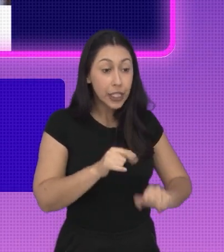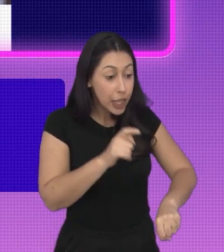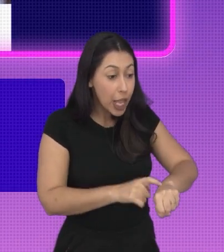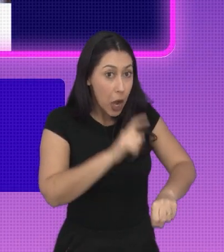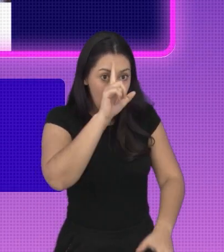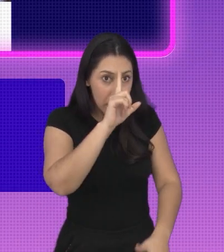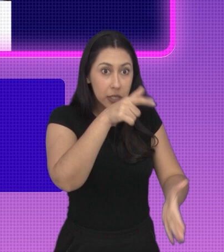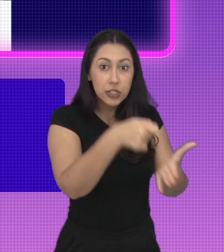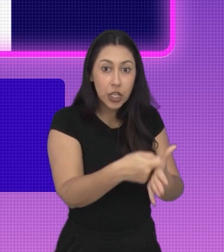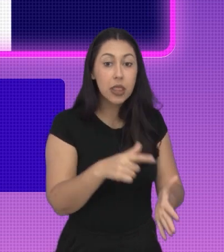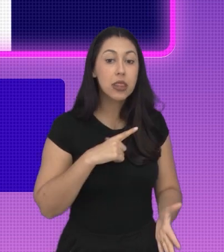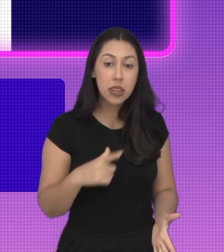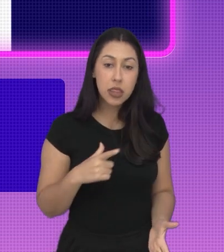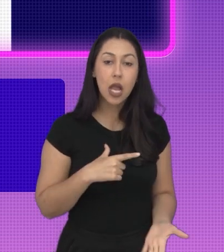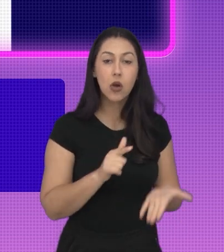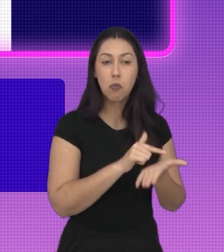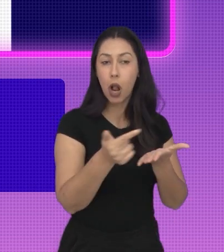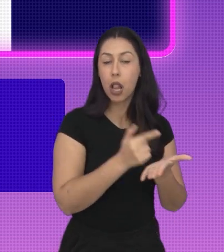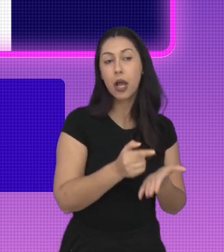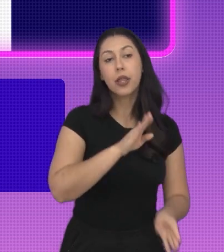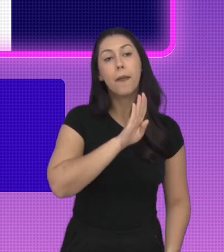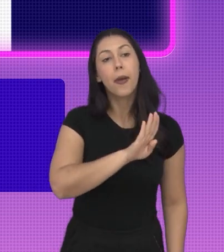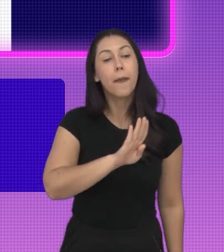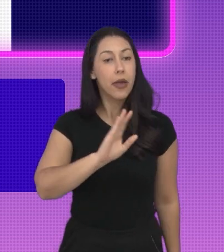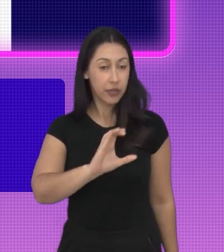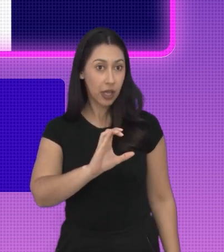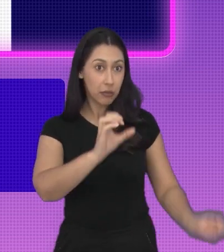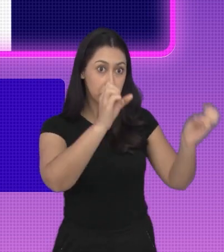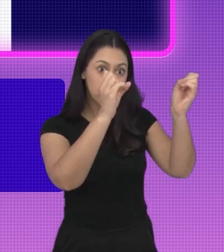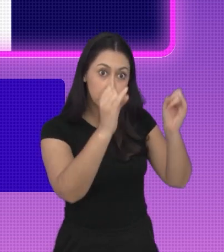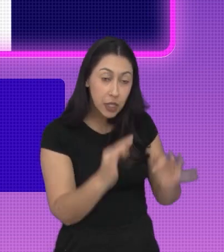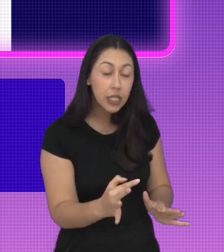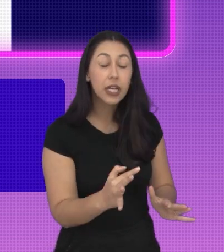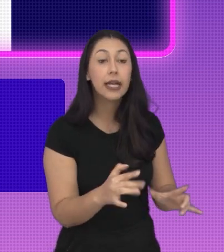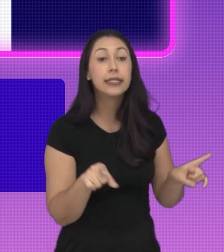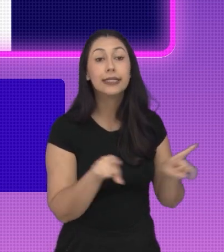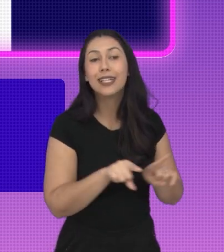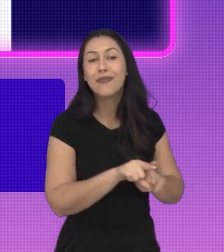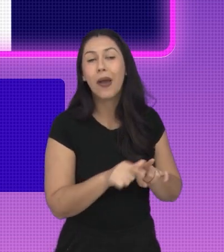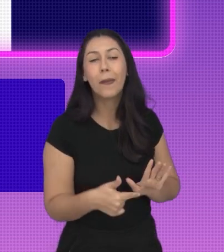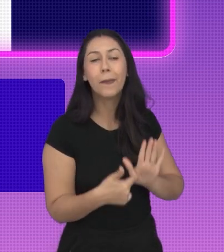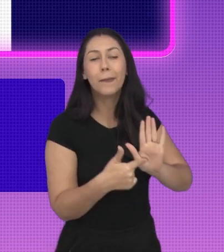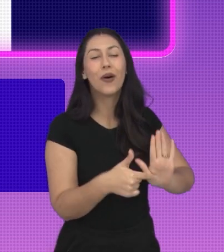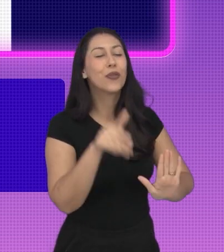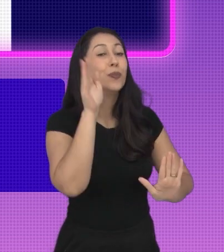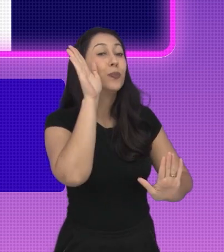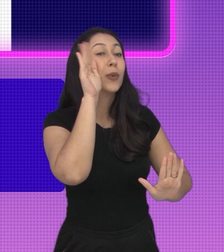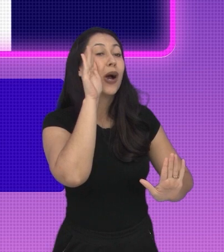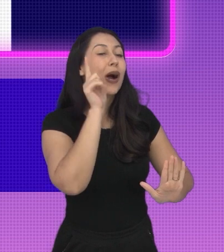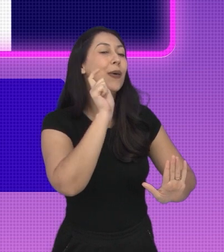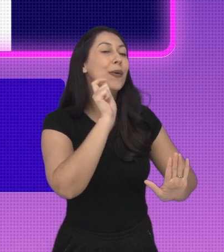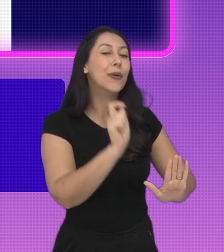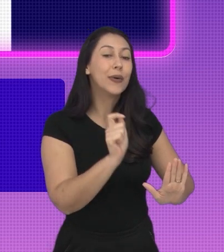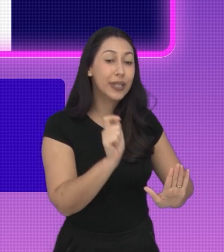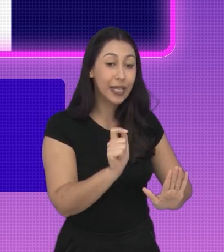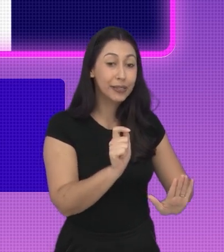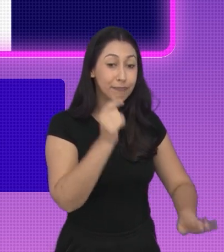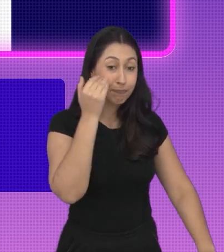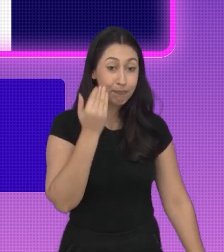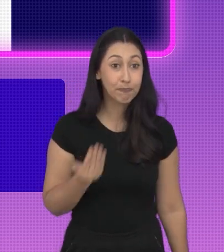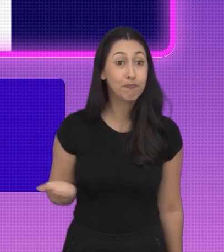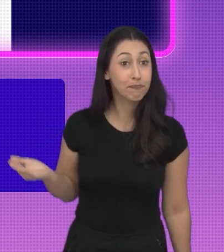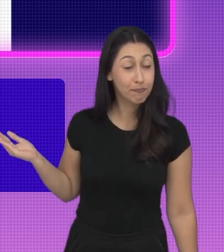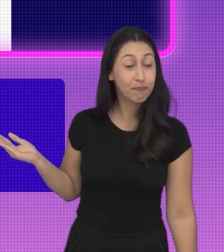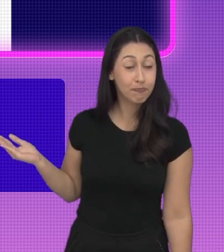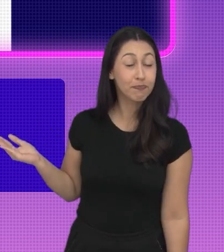reportagem da BBC que é muito legal e que fala um pouquinho sobre isso, e eles trazem a curiosidade que o